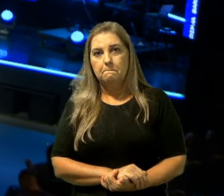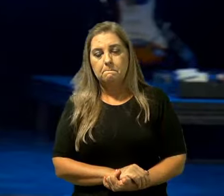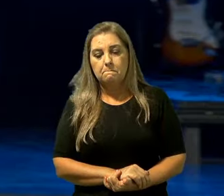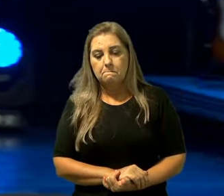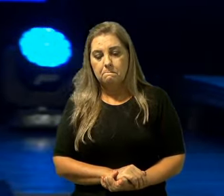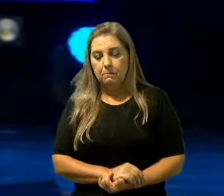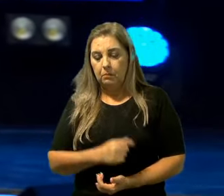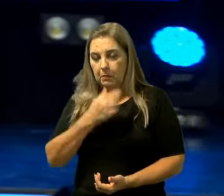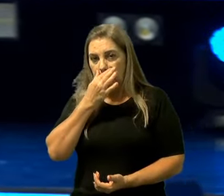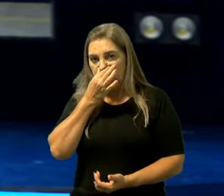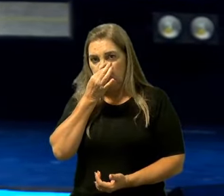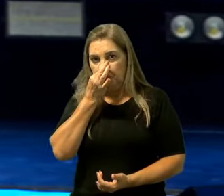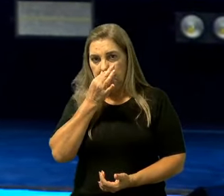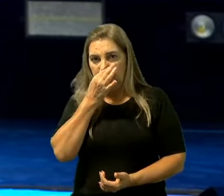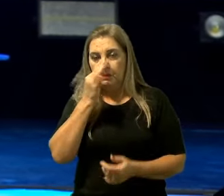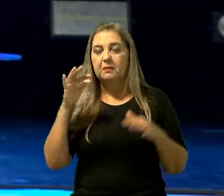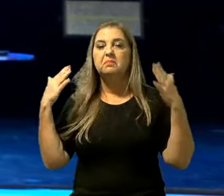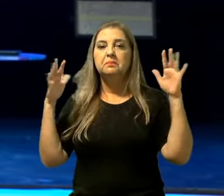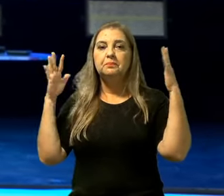Meu Deus. Meu Deus.